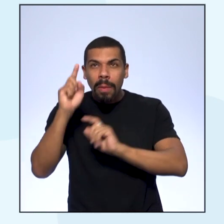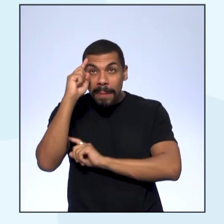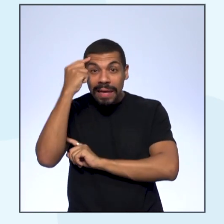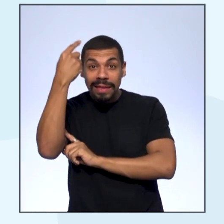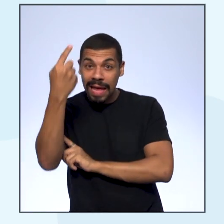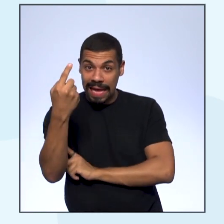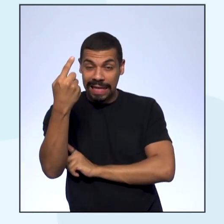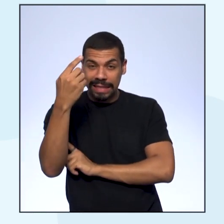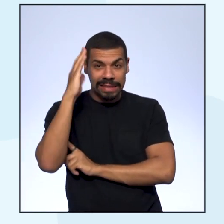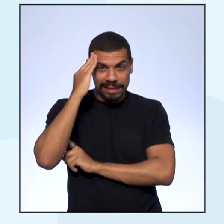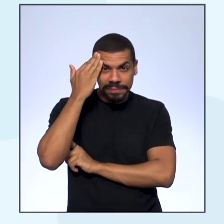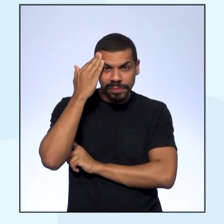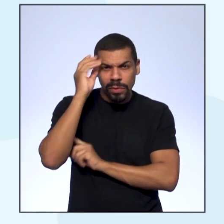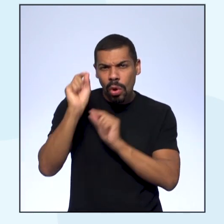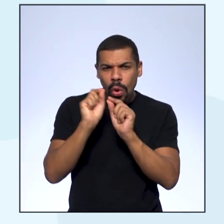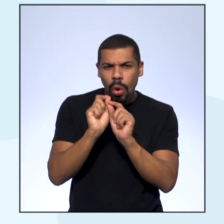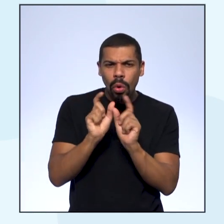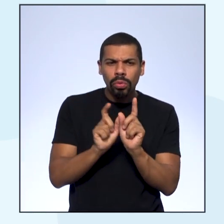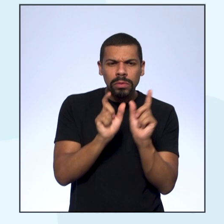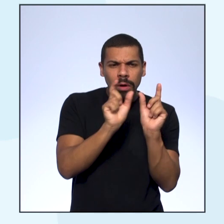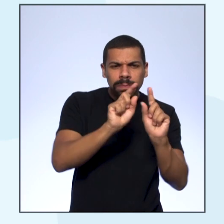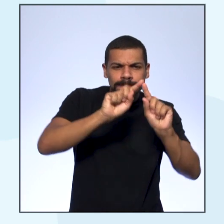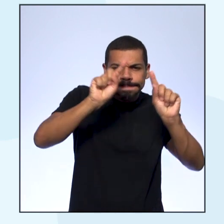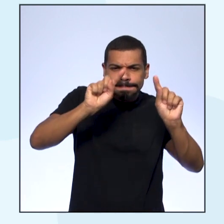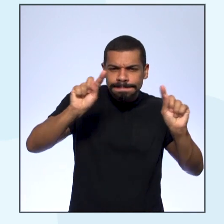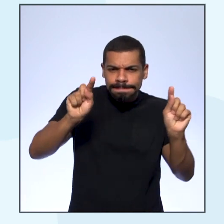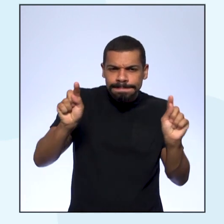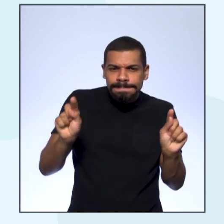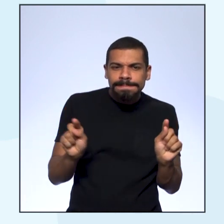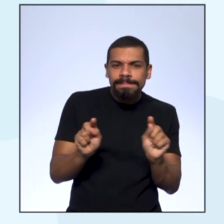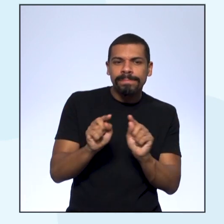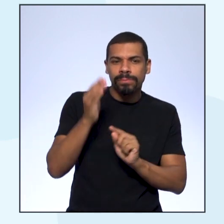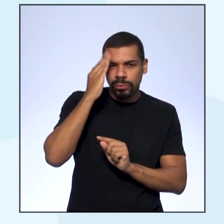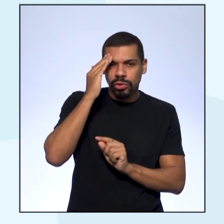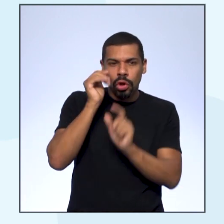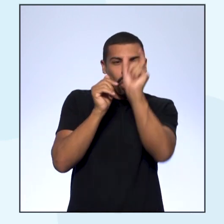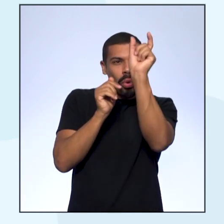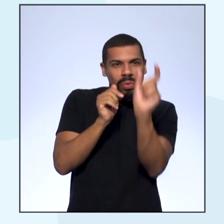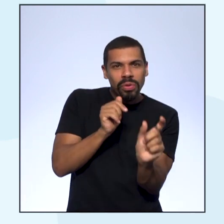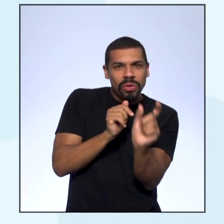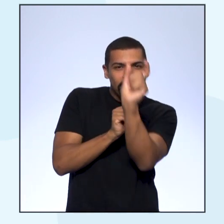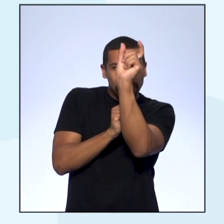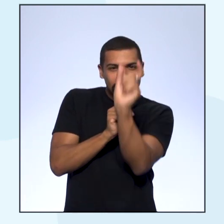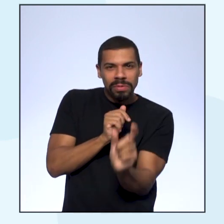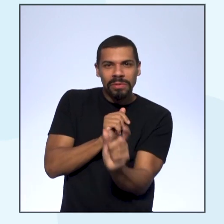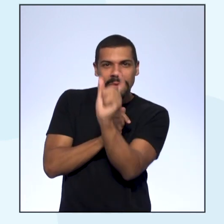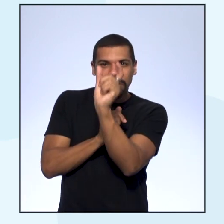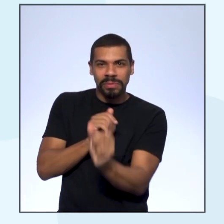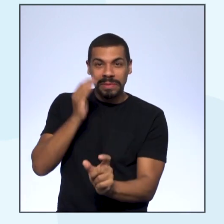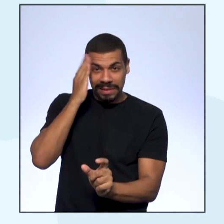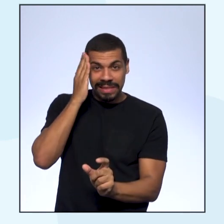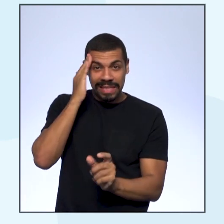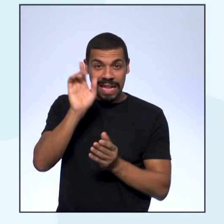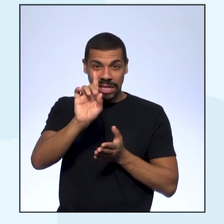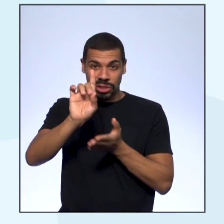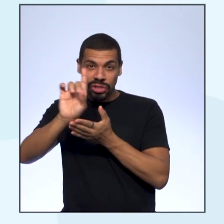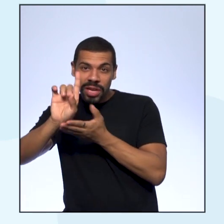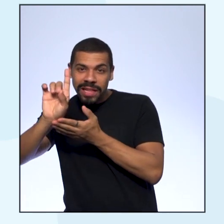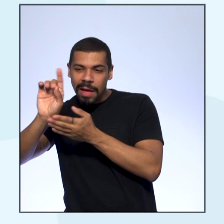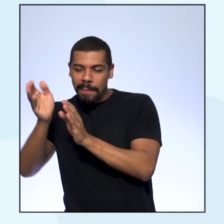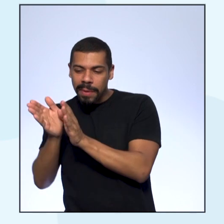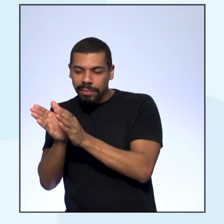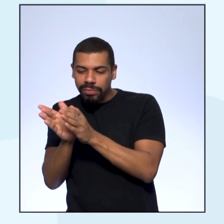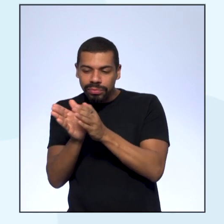que temos coluninhas verticais, ou seja, a escrita ela era feita da direita para a esquerda, de cima